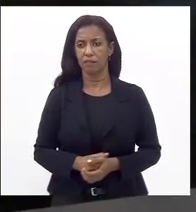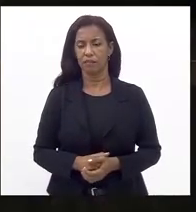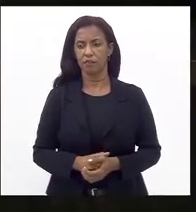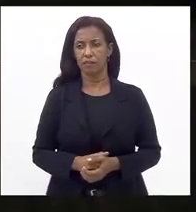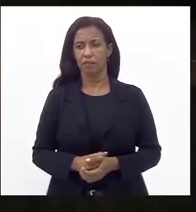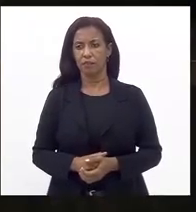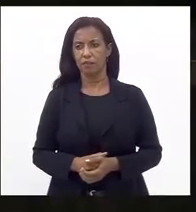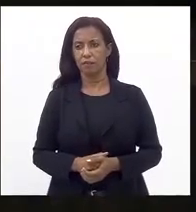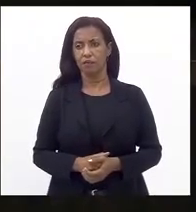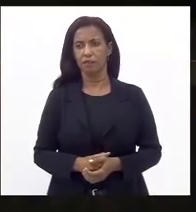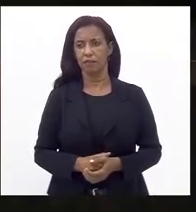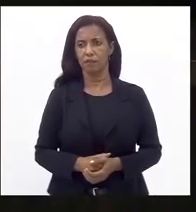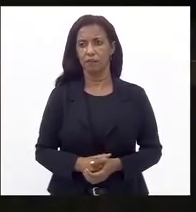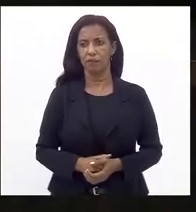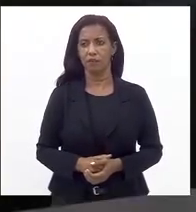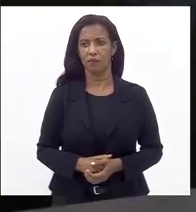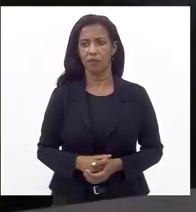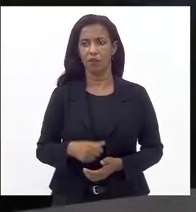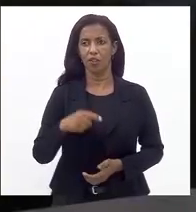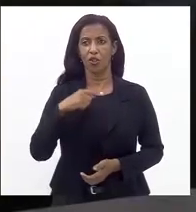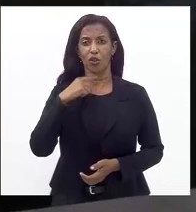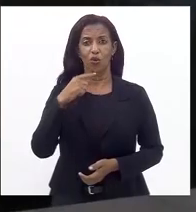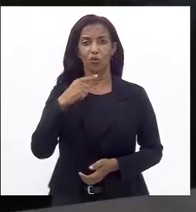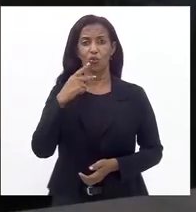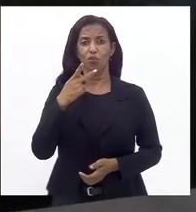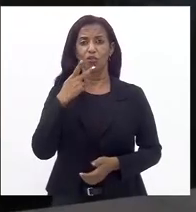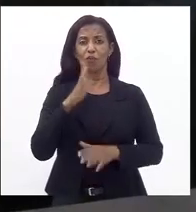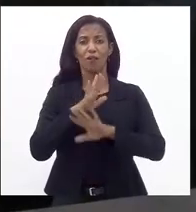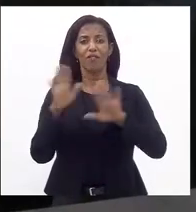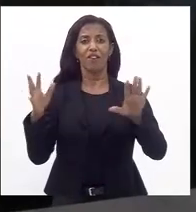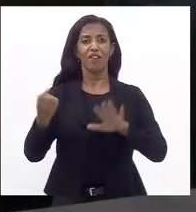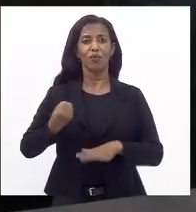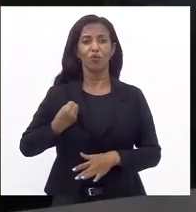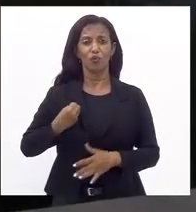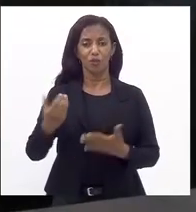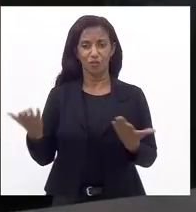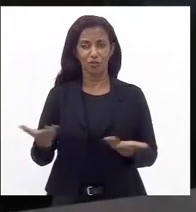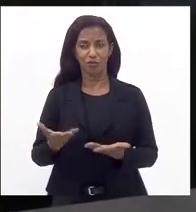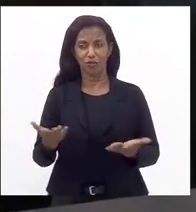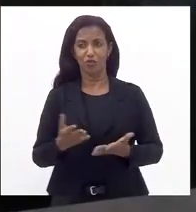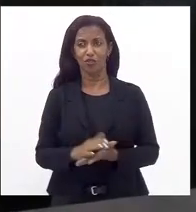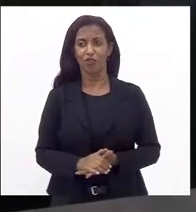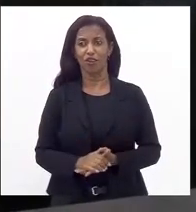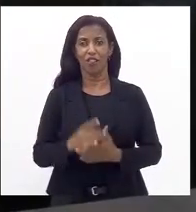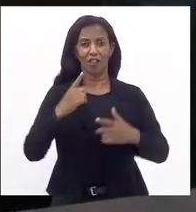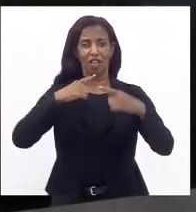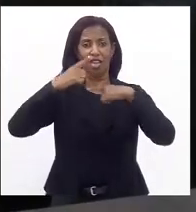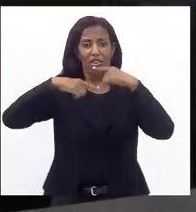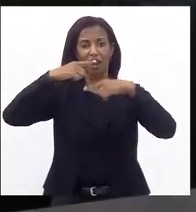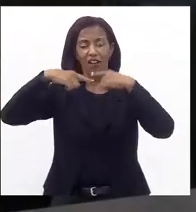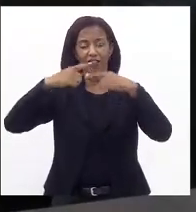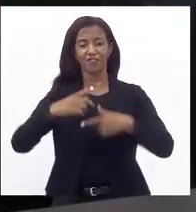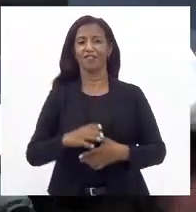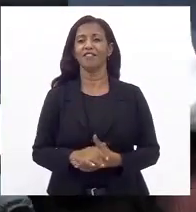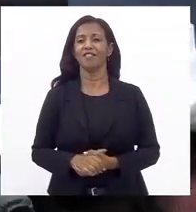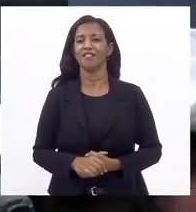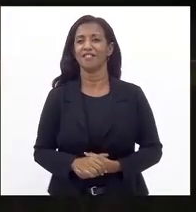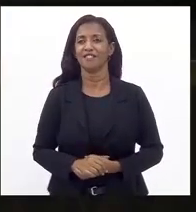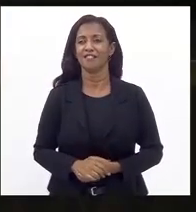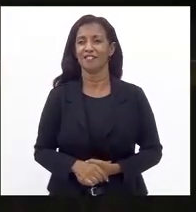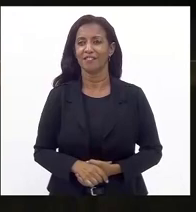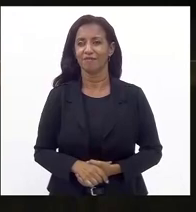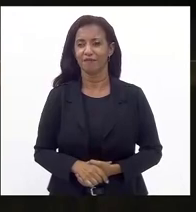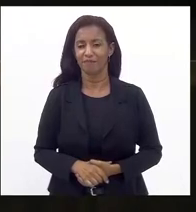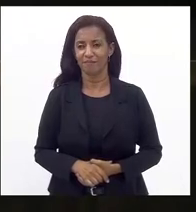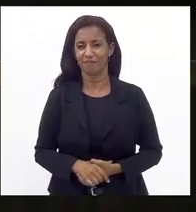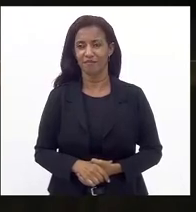gerência de aparecer sigo mais falar números hoje seu presente tá enrolando a língua literalmente já